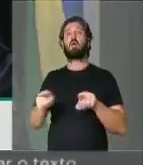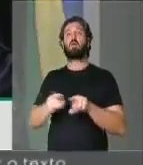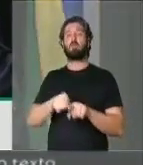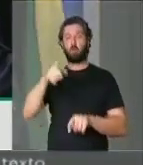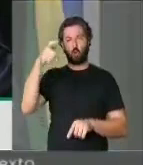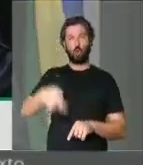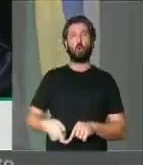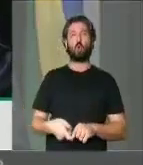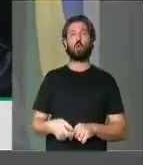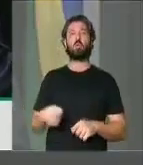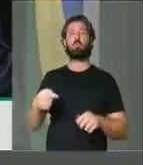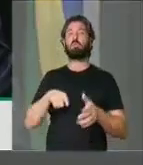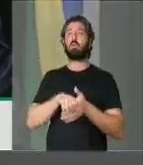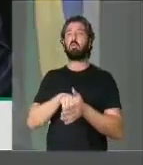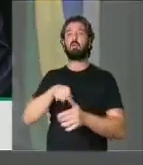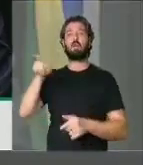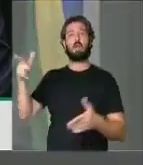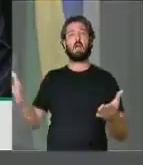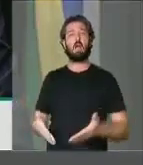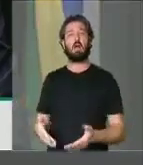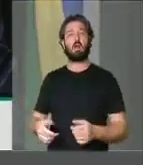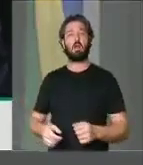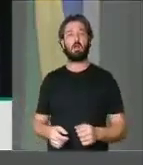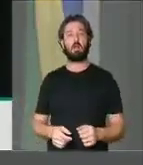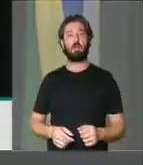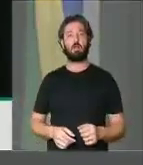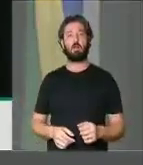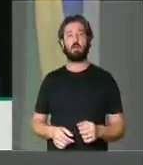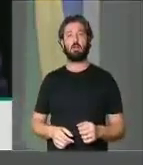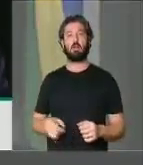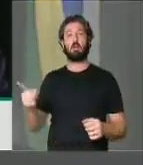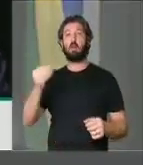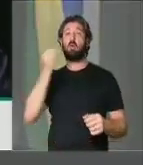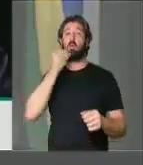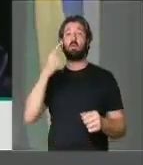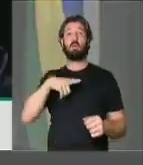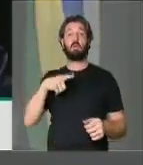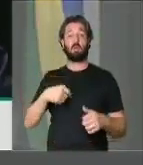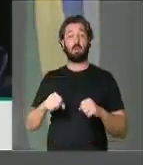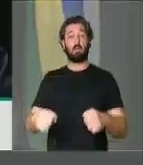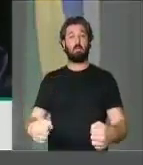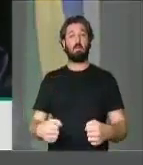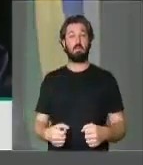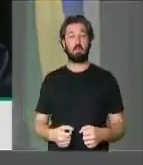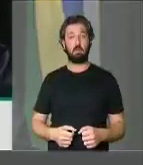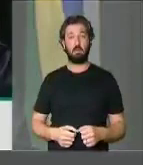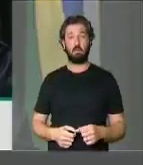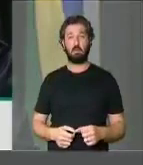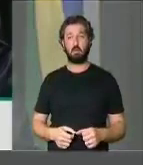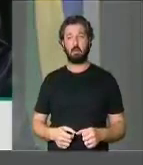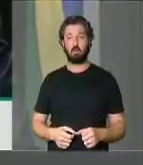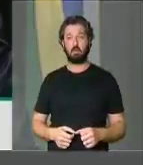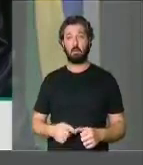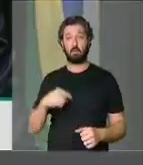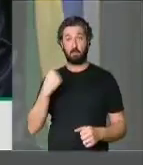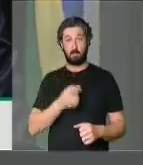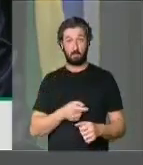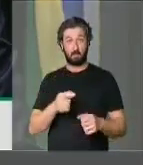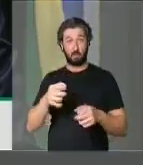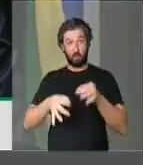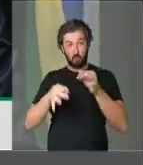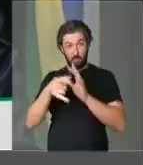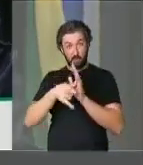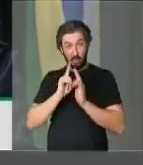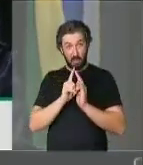também investigue o atual presidente e que ele tenha oportunidade de defesa. Não nos cabe fazer o